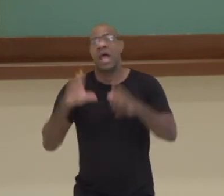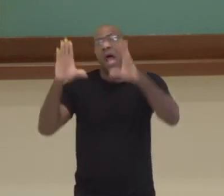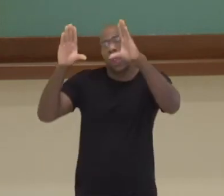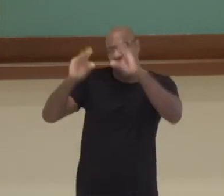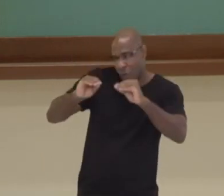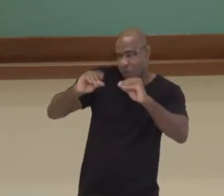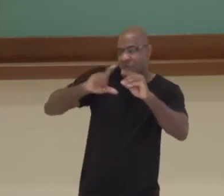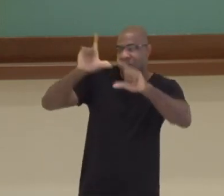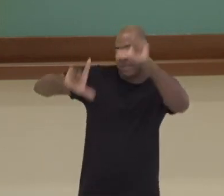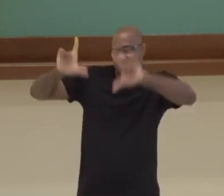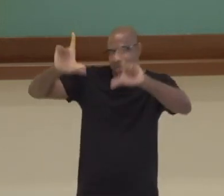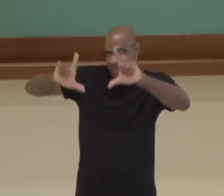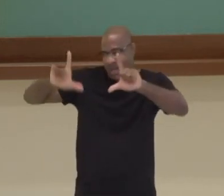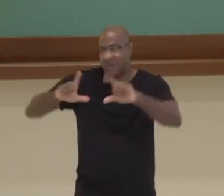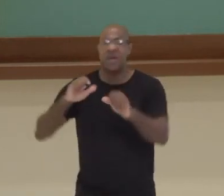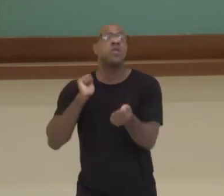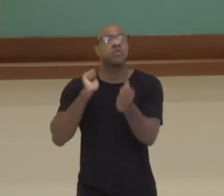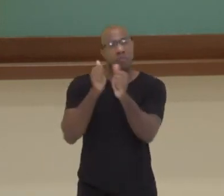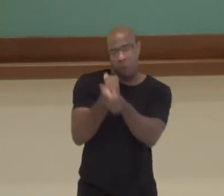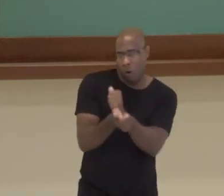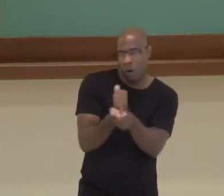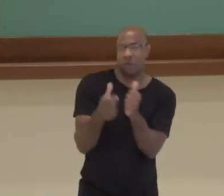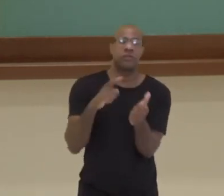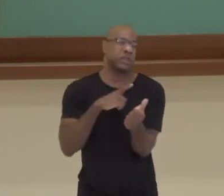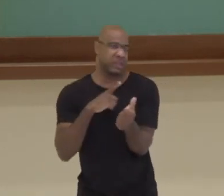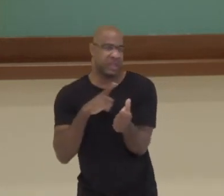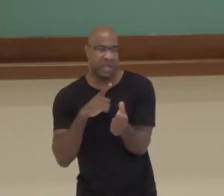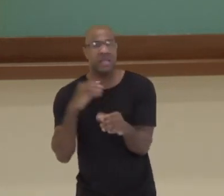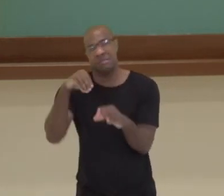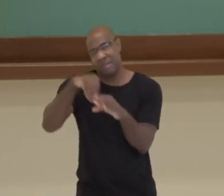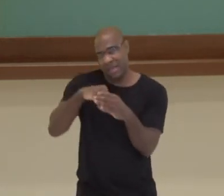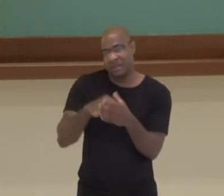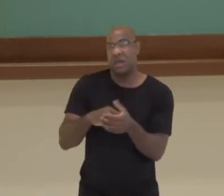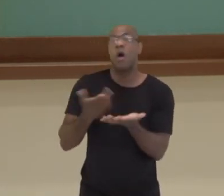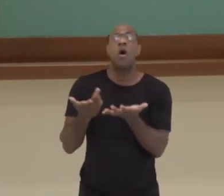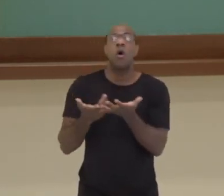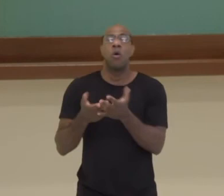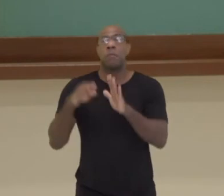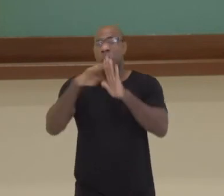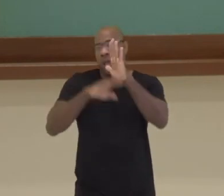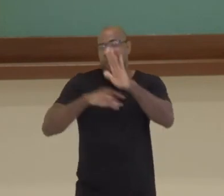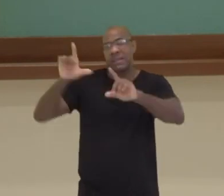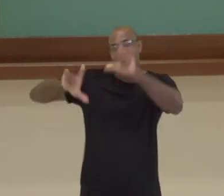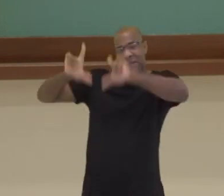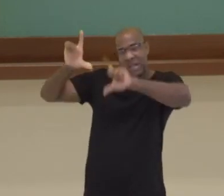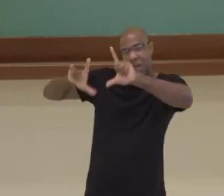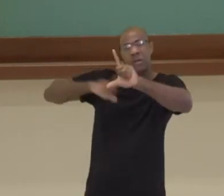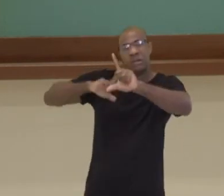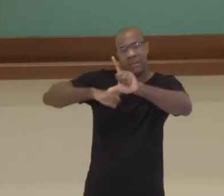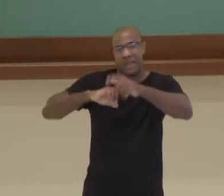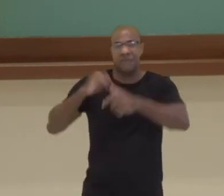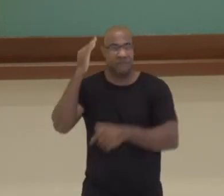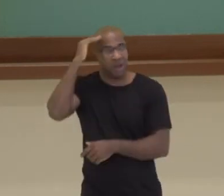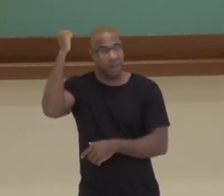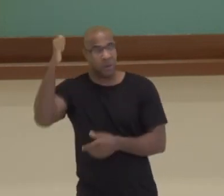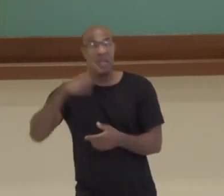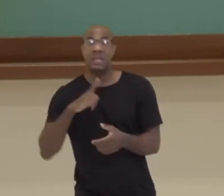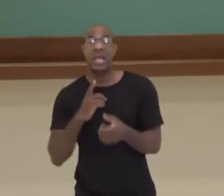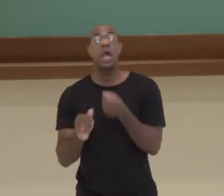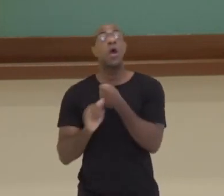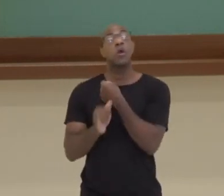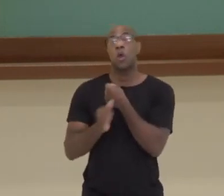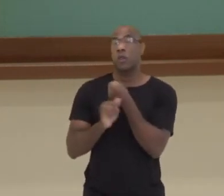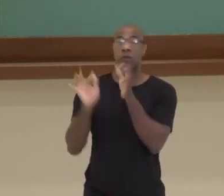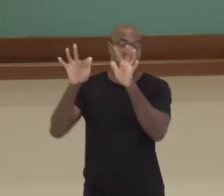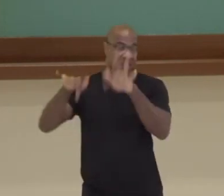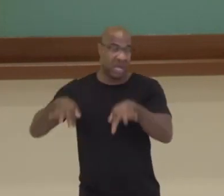vezes passa sobre esporte também, às vezes sobre um programa de TV famoso, tem uma crônica no